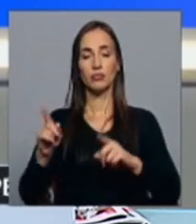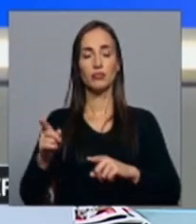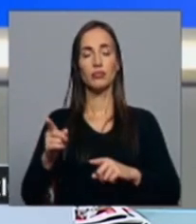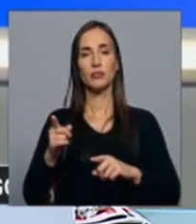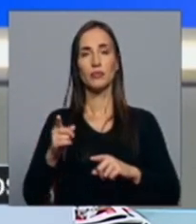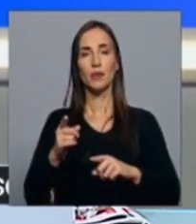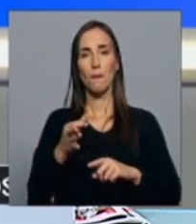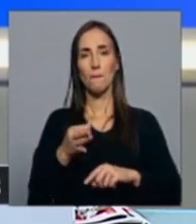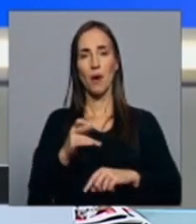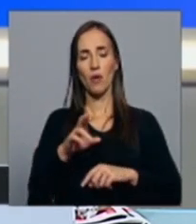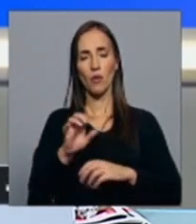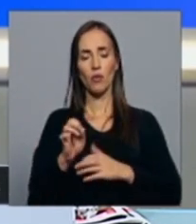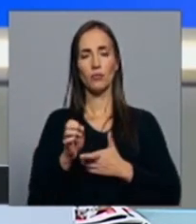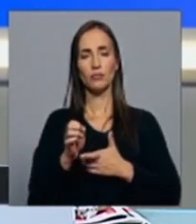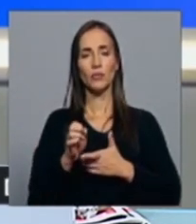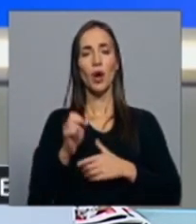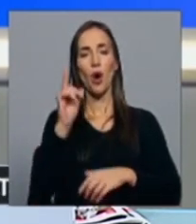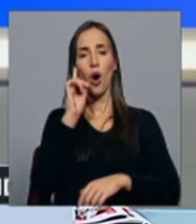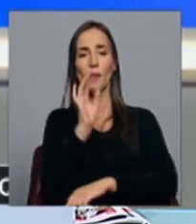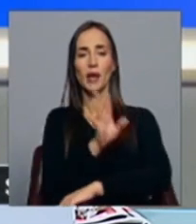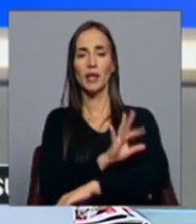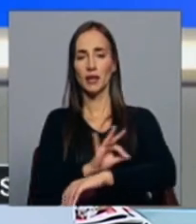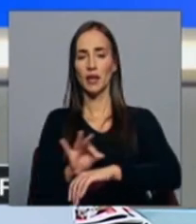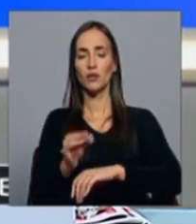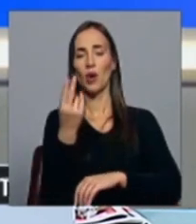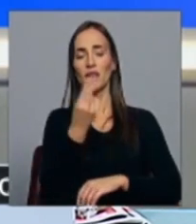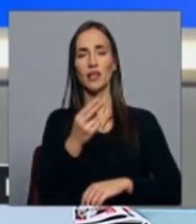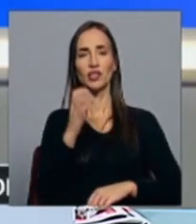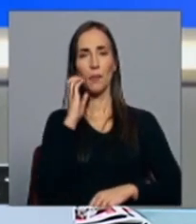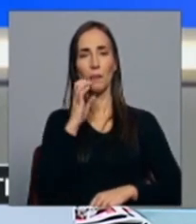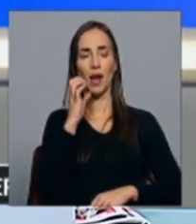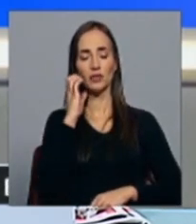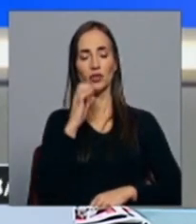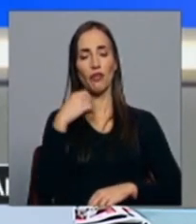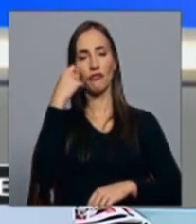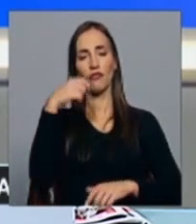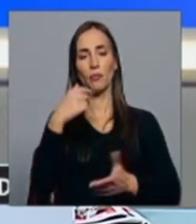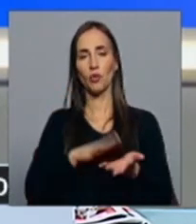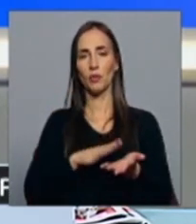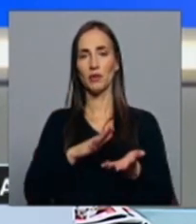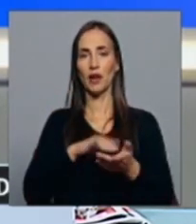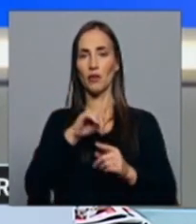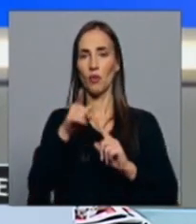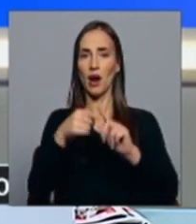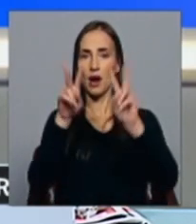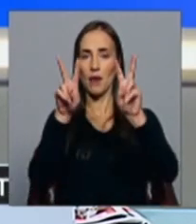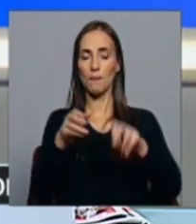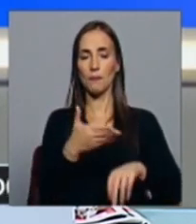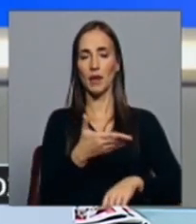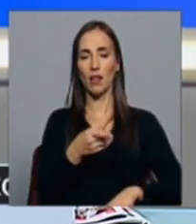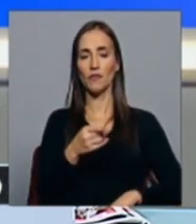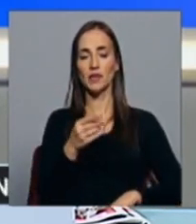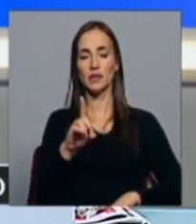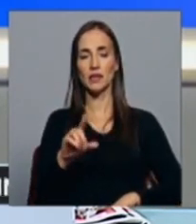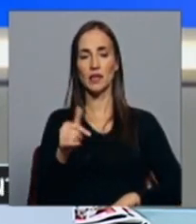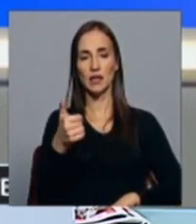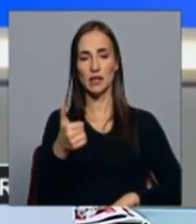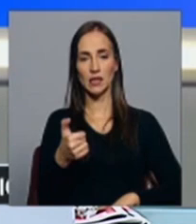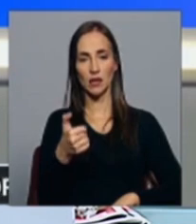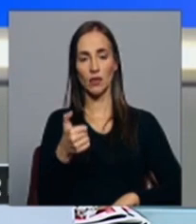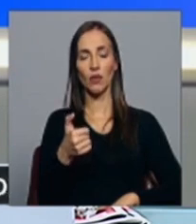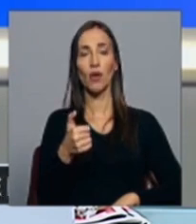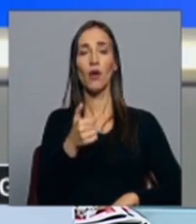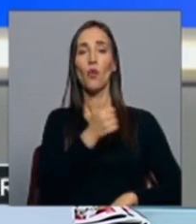e artista plástico com um documentário chama-se 1965 para real um edifício de